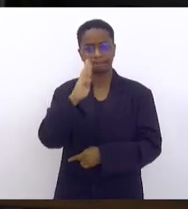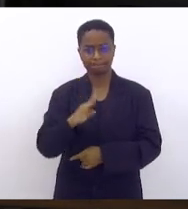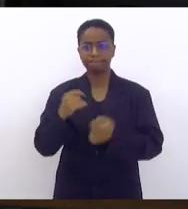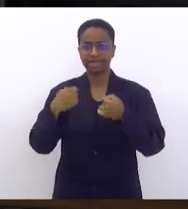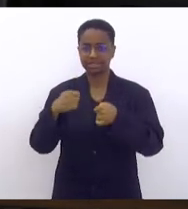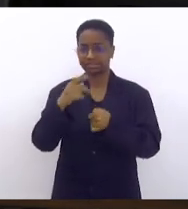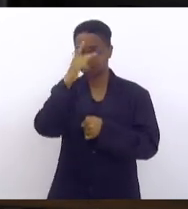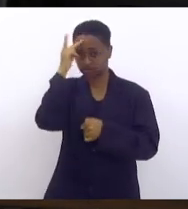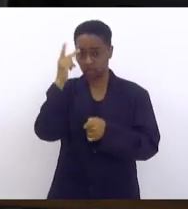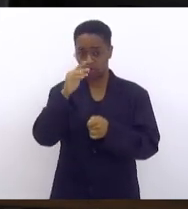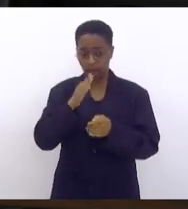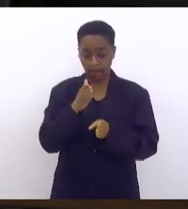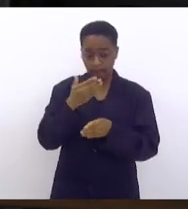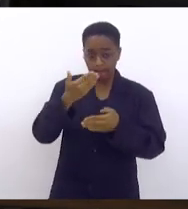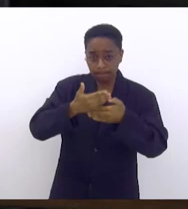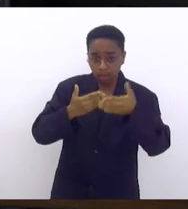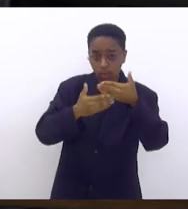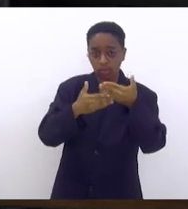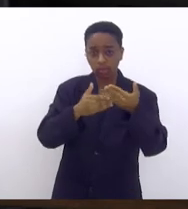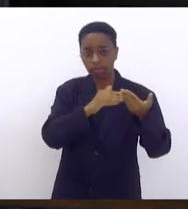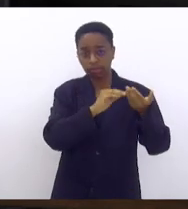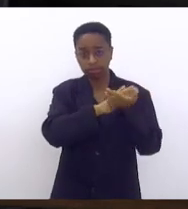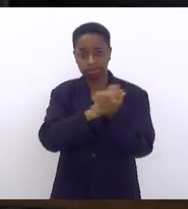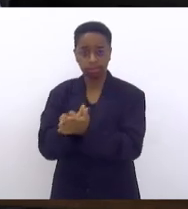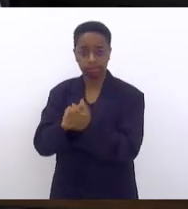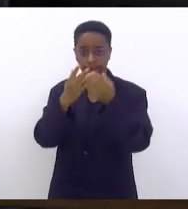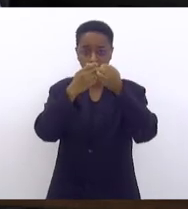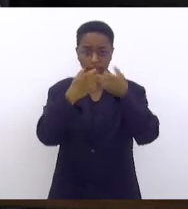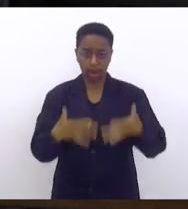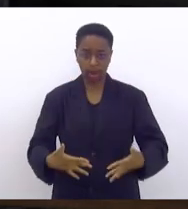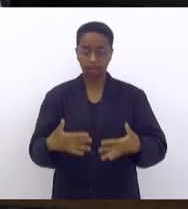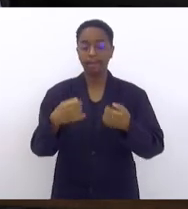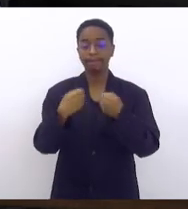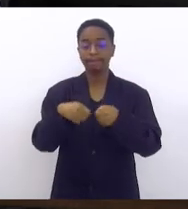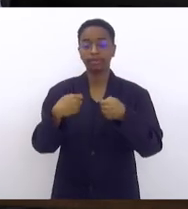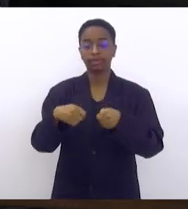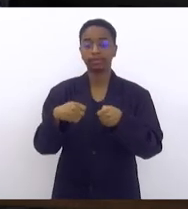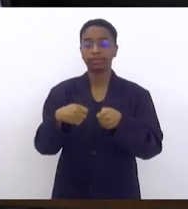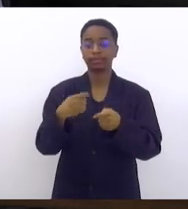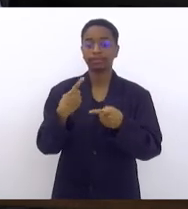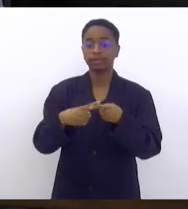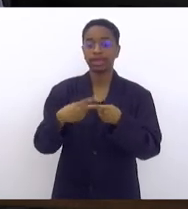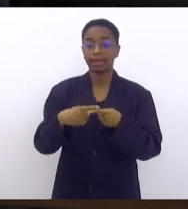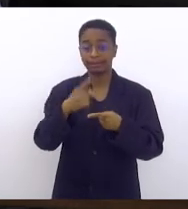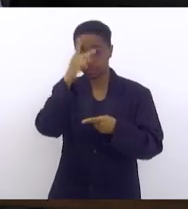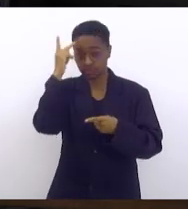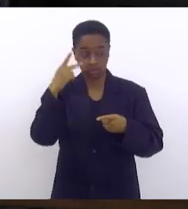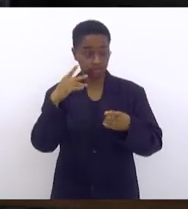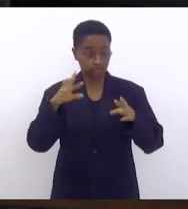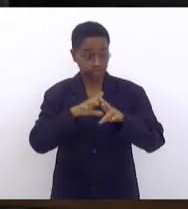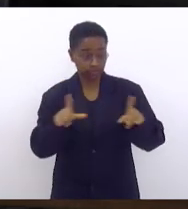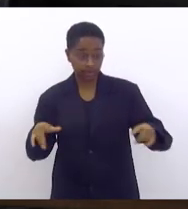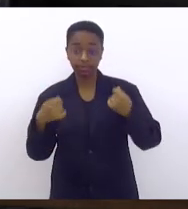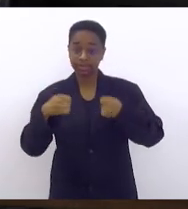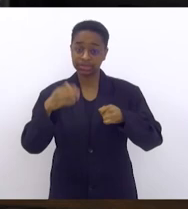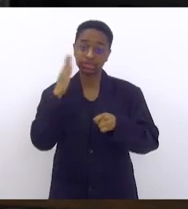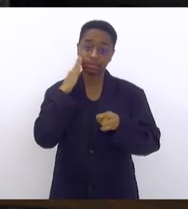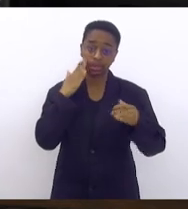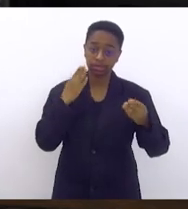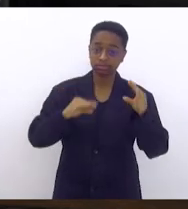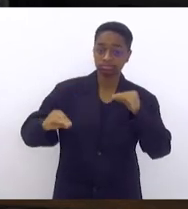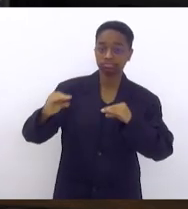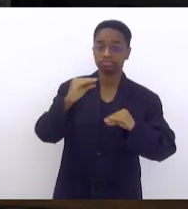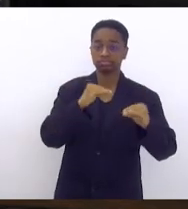derrube muro. Eu estou derrubando o muro. Nós precisamos derrubar os muros que estão impedindo as pessoas diferentes de conversar uma com as outras. E é isso que eu